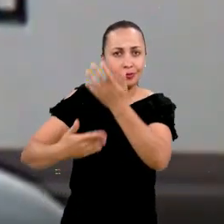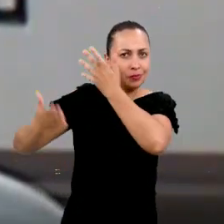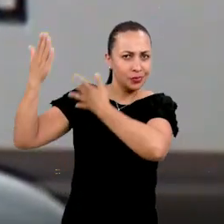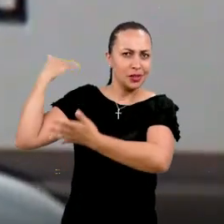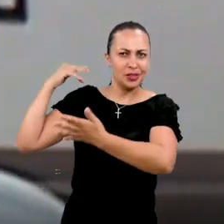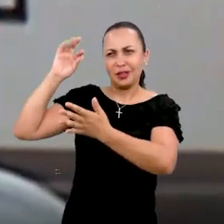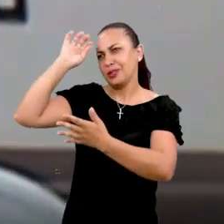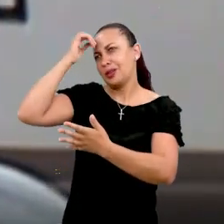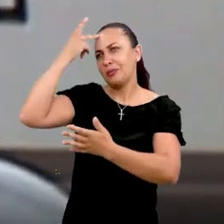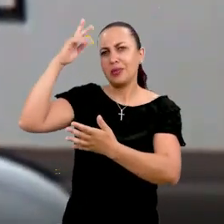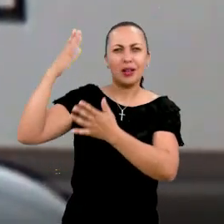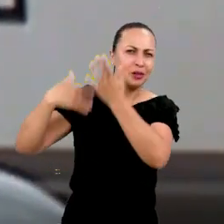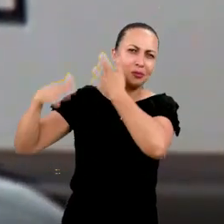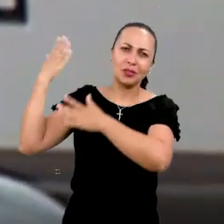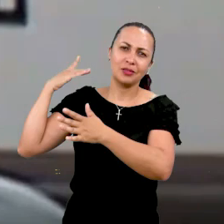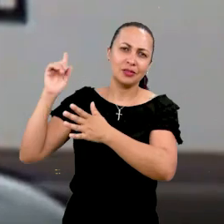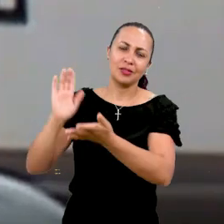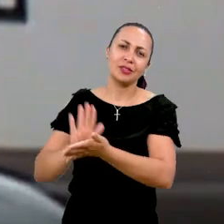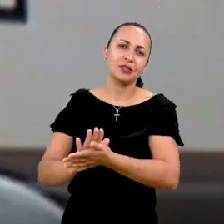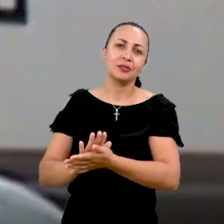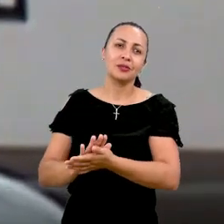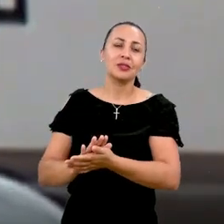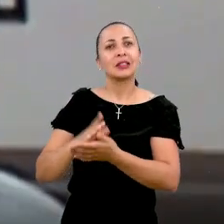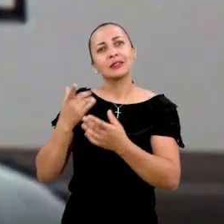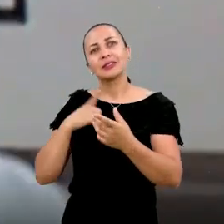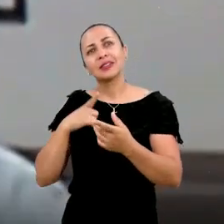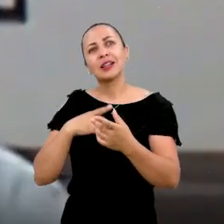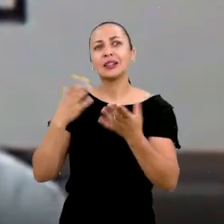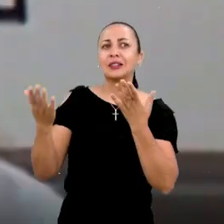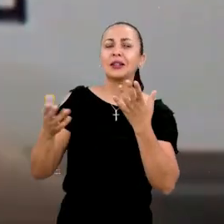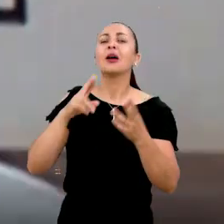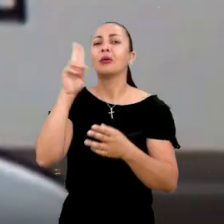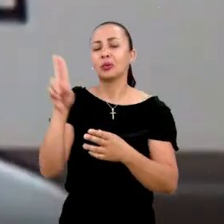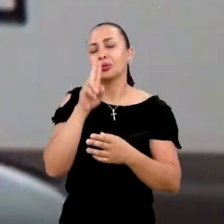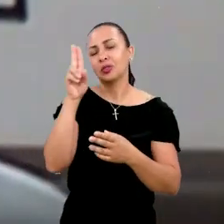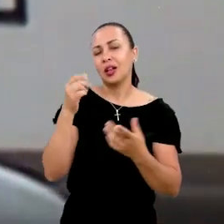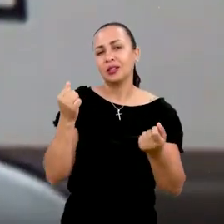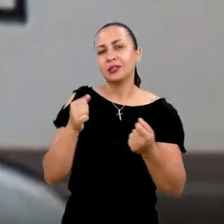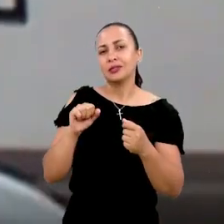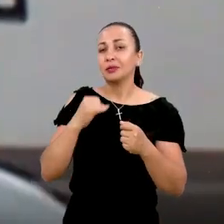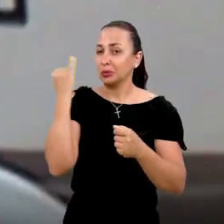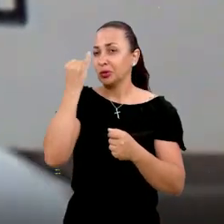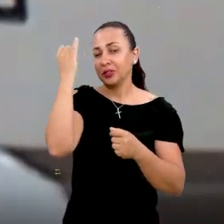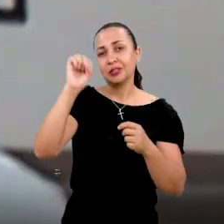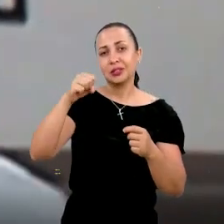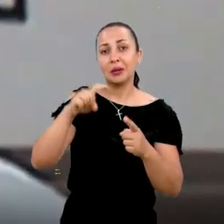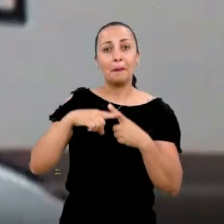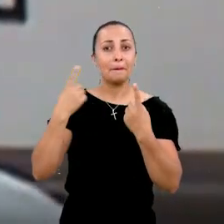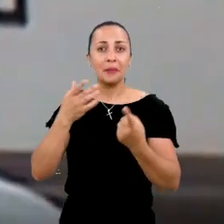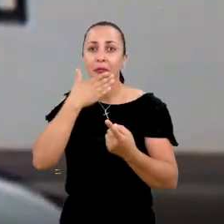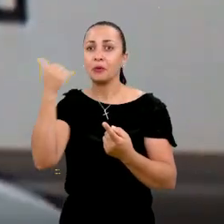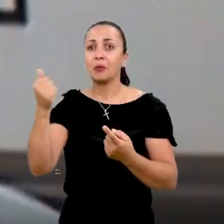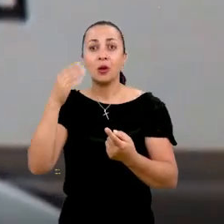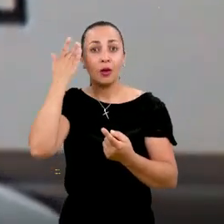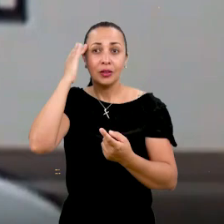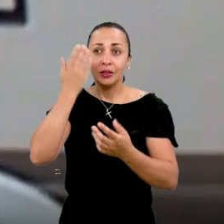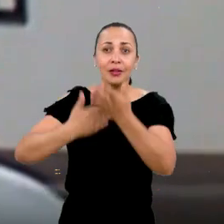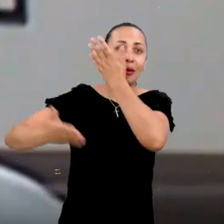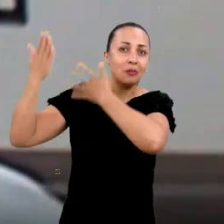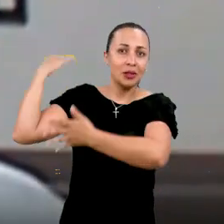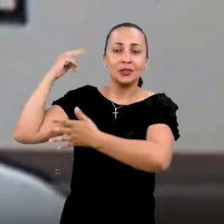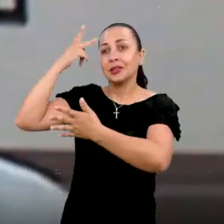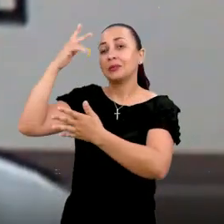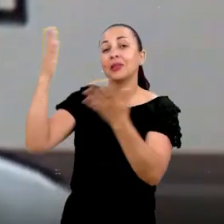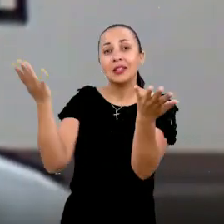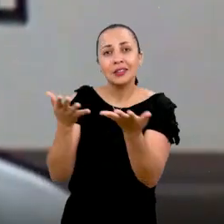o passado pelo próprio passado, para entender o passado em si, teria sim uma certa utilidade, mas a utilidade maior, digamos, nesse sentido,